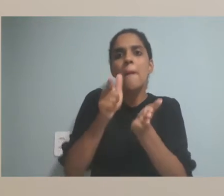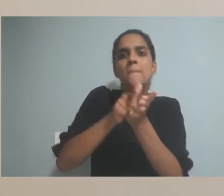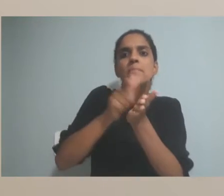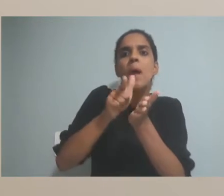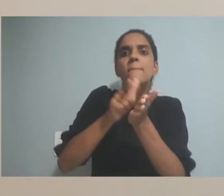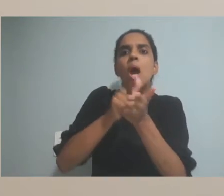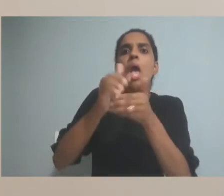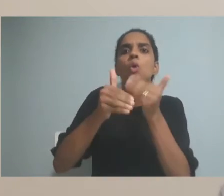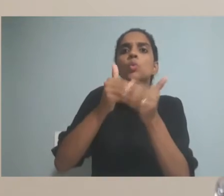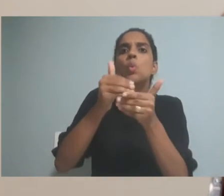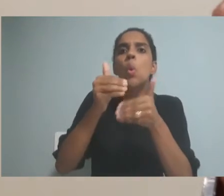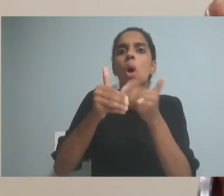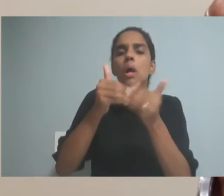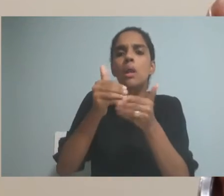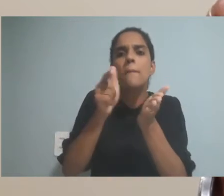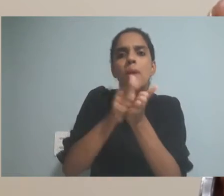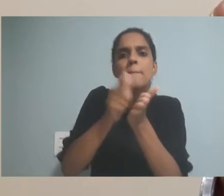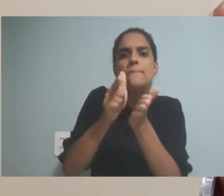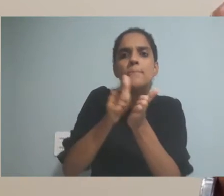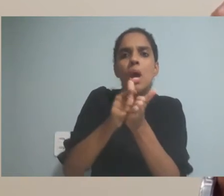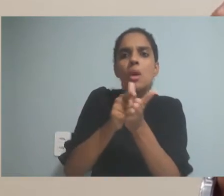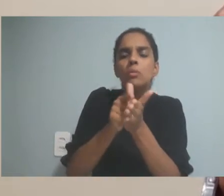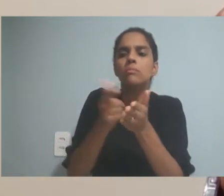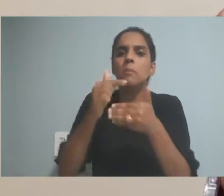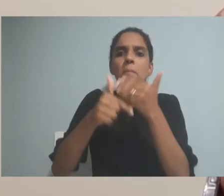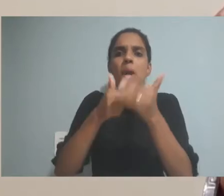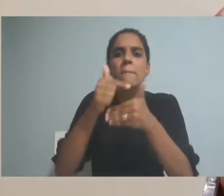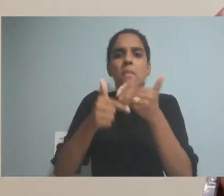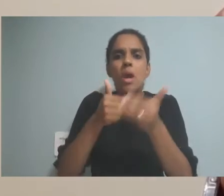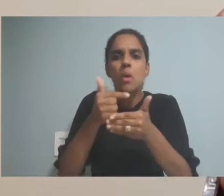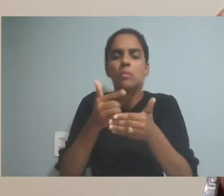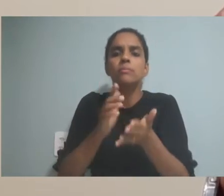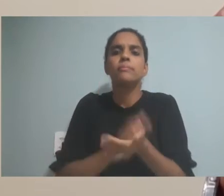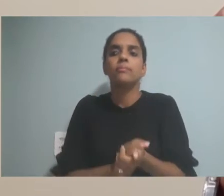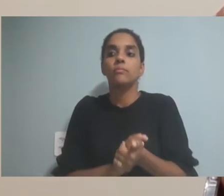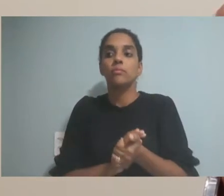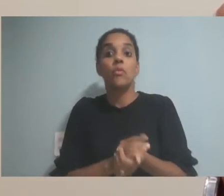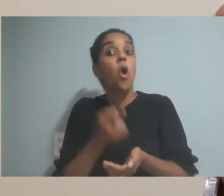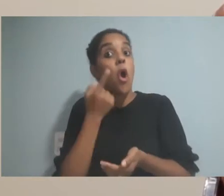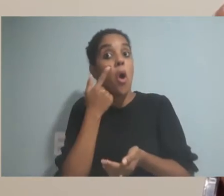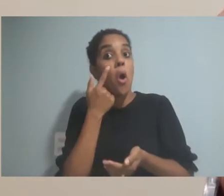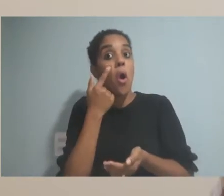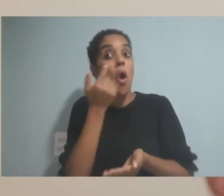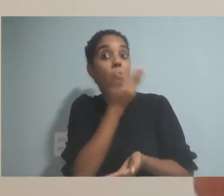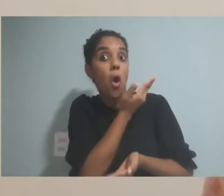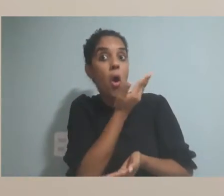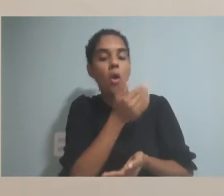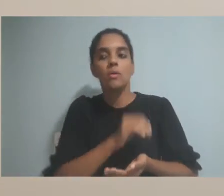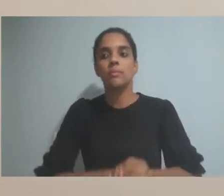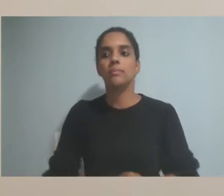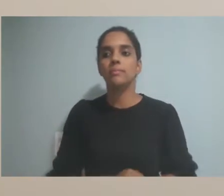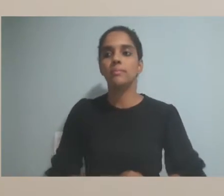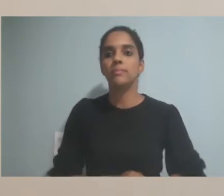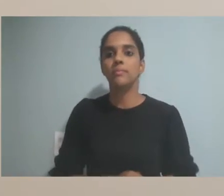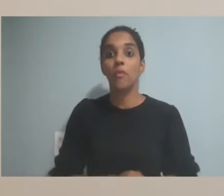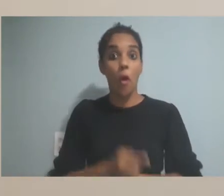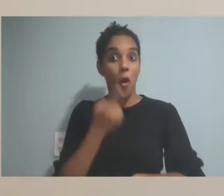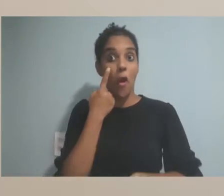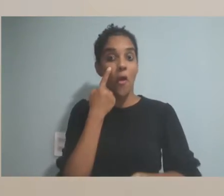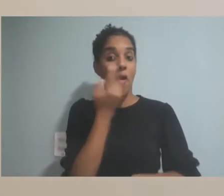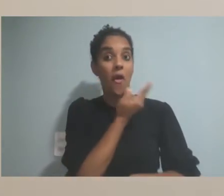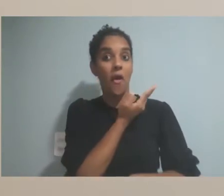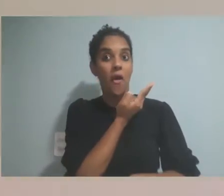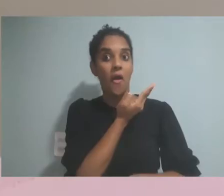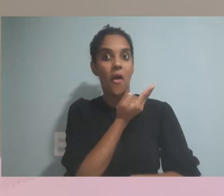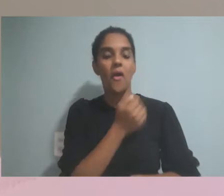E um pedaço de papel toalha para atritar o canudo. Então, vamos ao nosso experimento. Vem cá